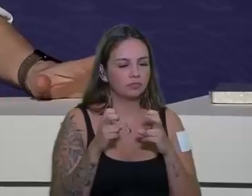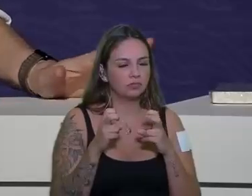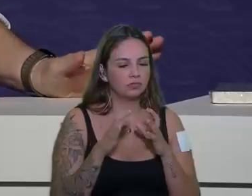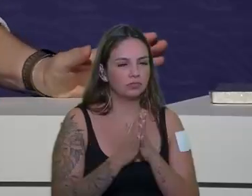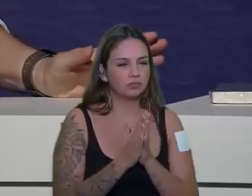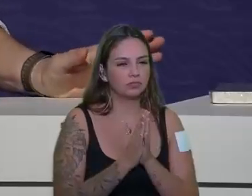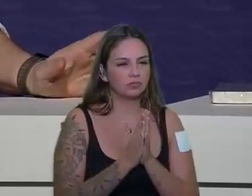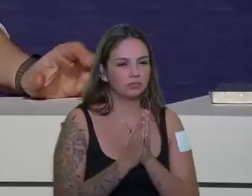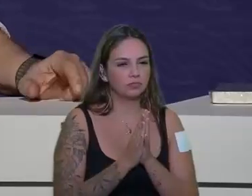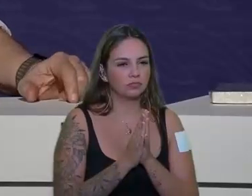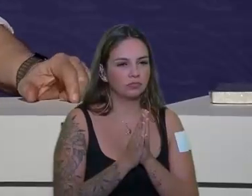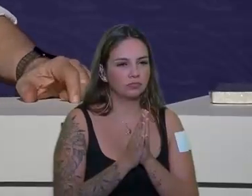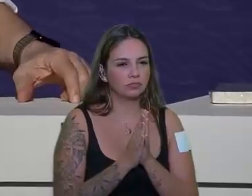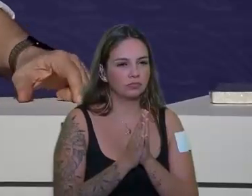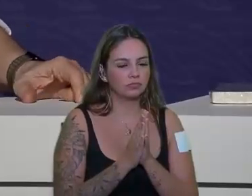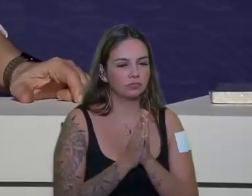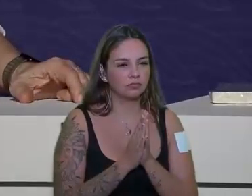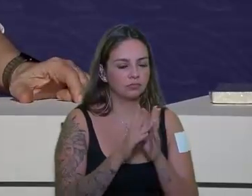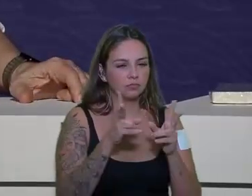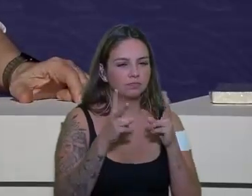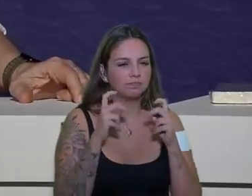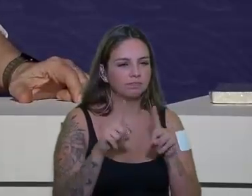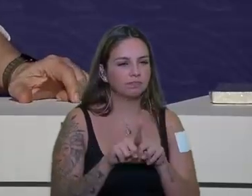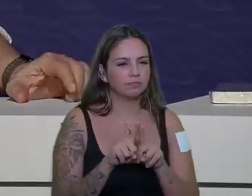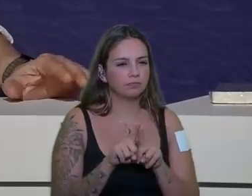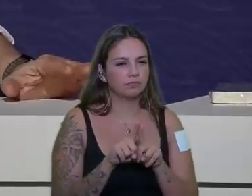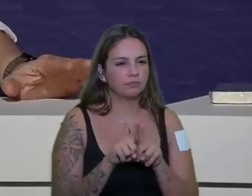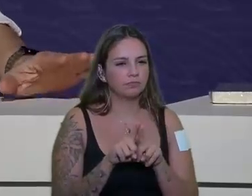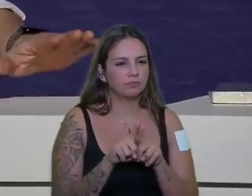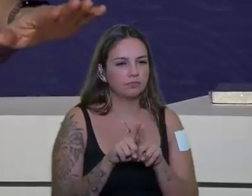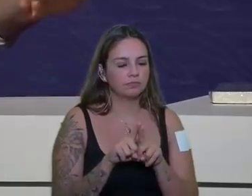além disso que você falou da pandemia, você percebeu também